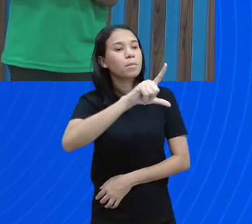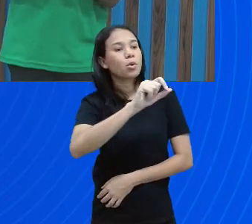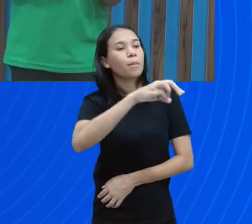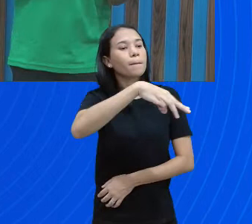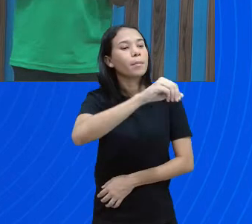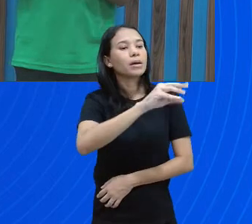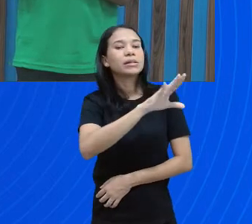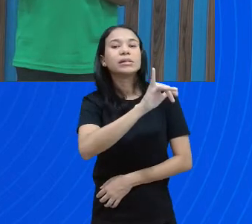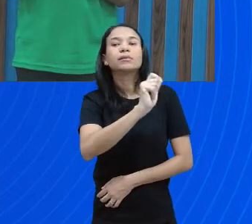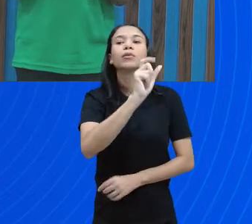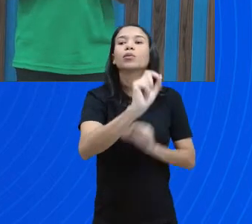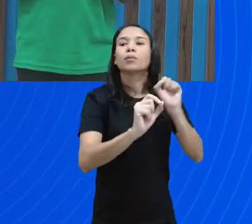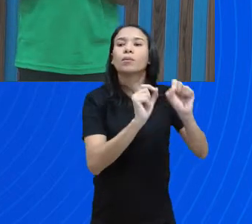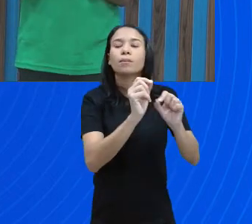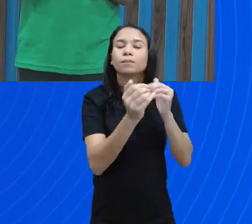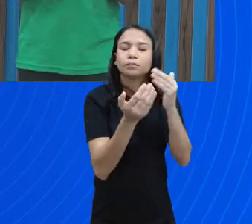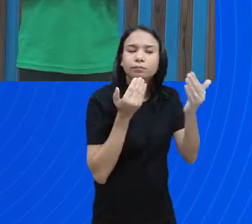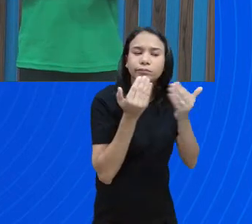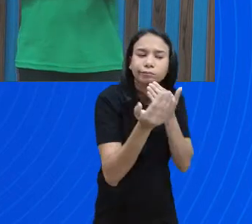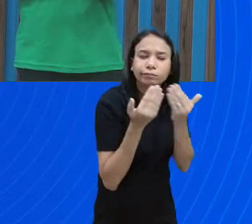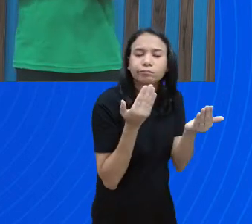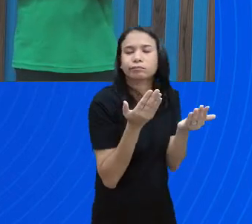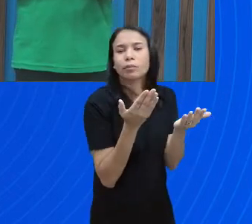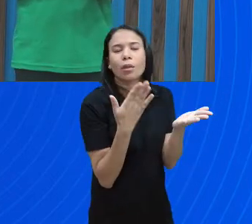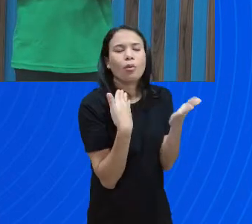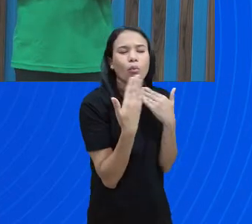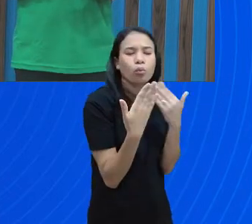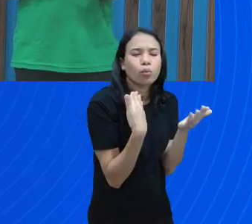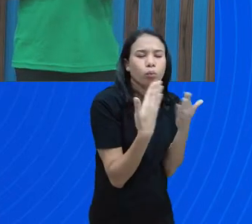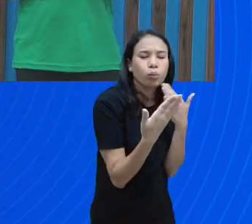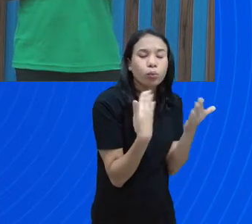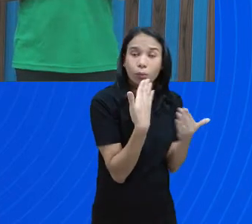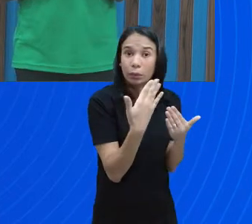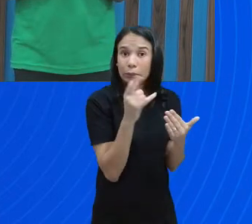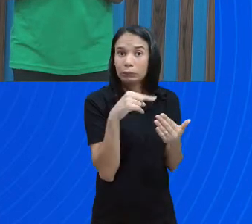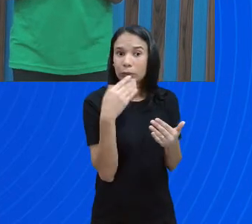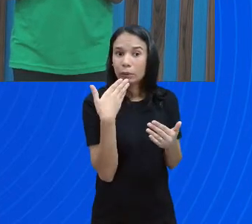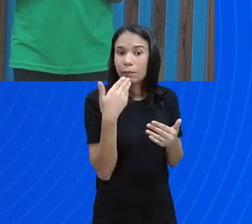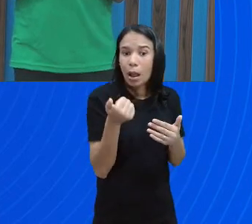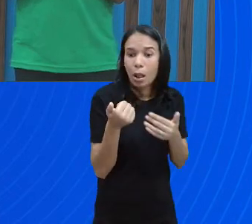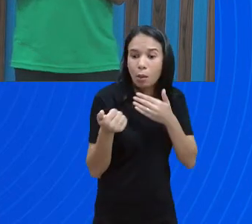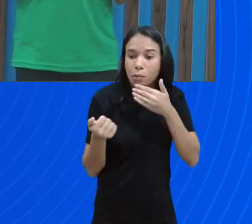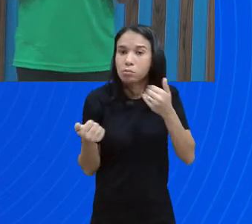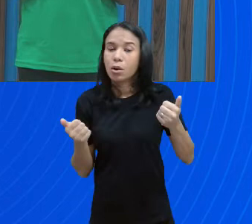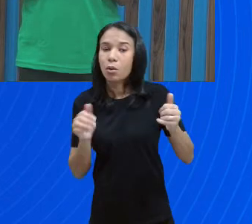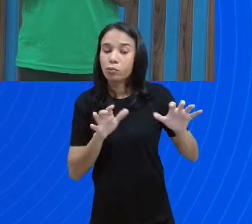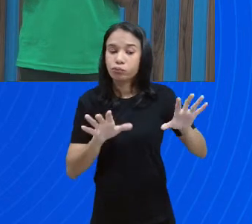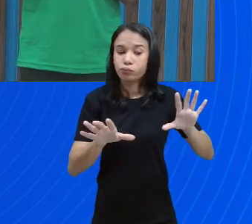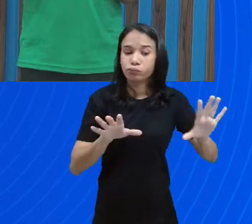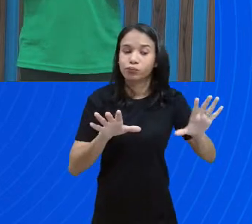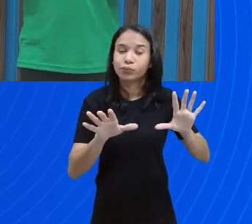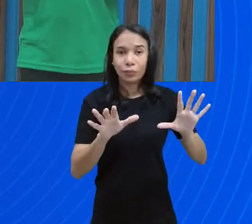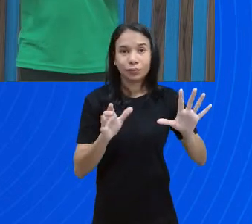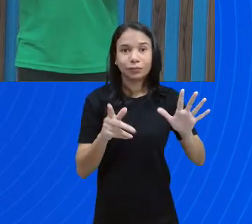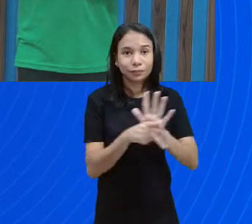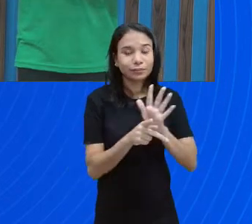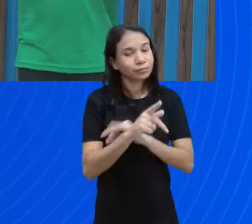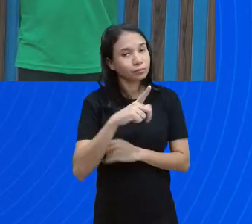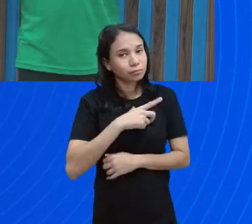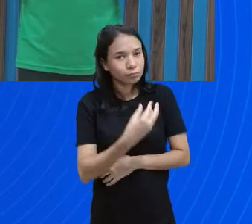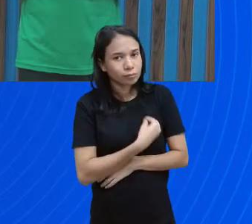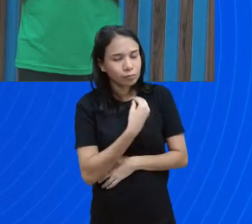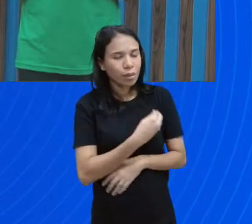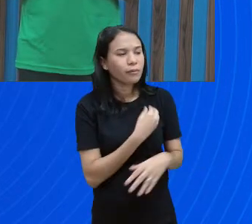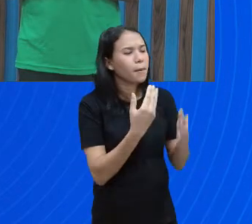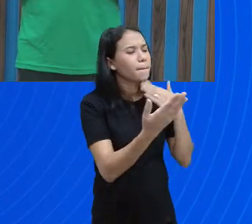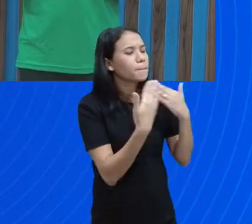tá? É como você tenta negociar algo que seja vantajoso para você, para ambas as partes que estão, para todas